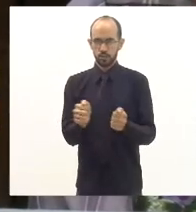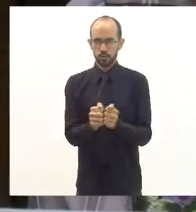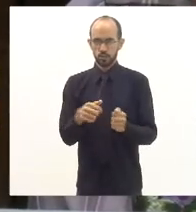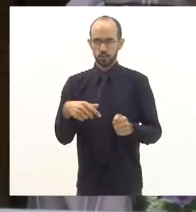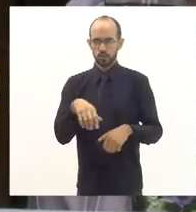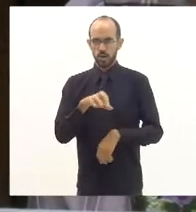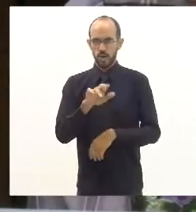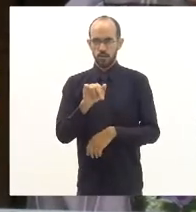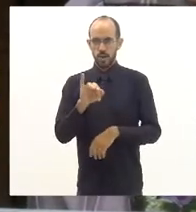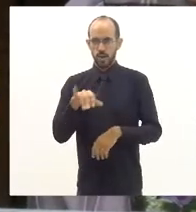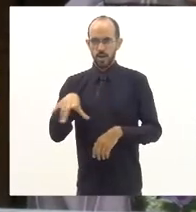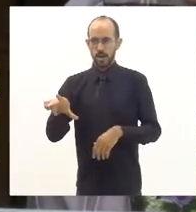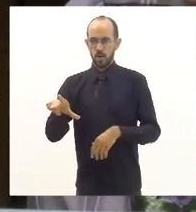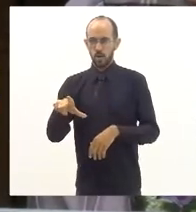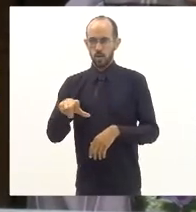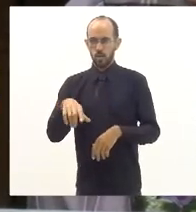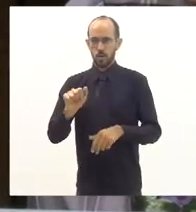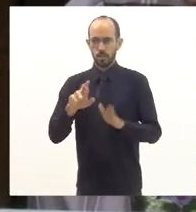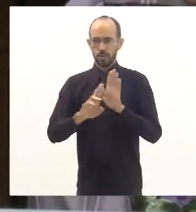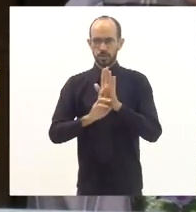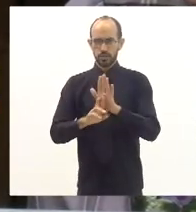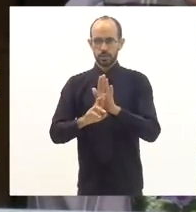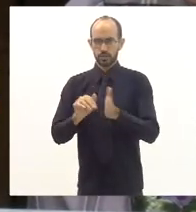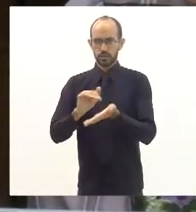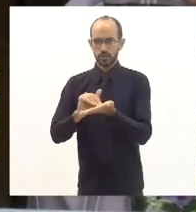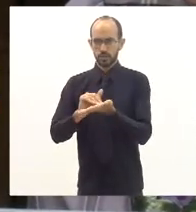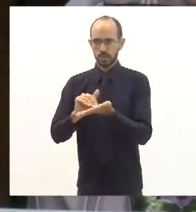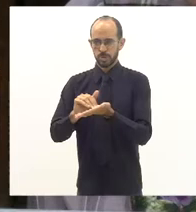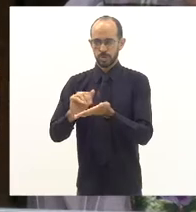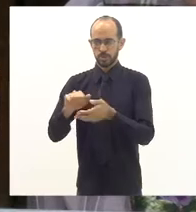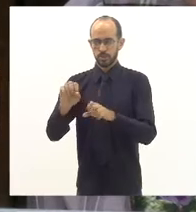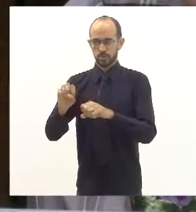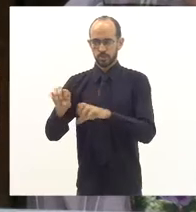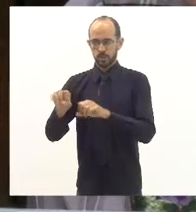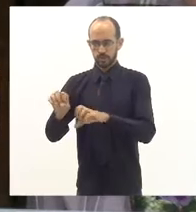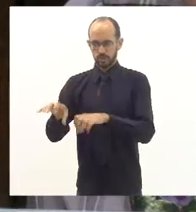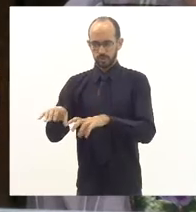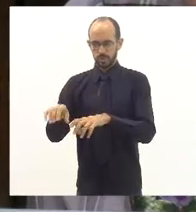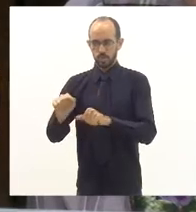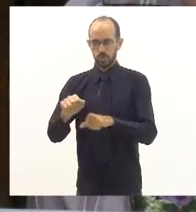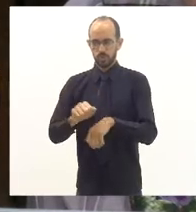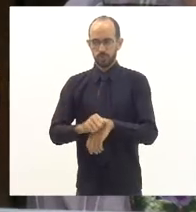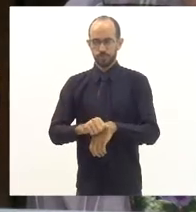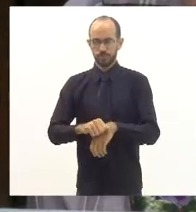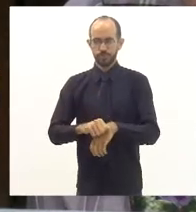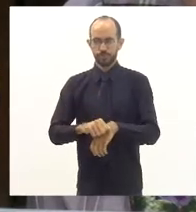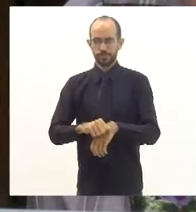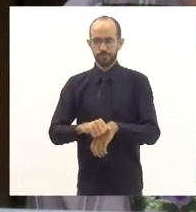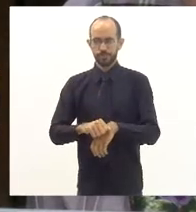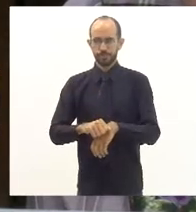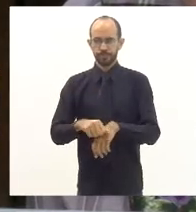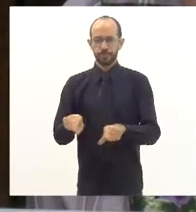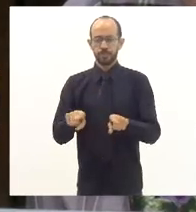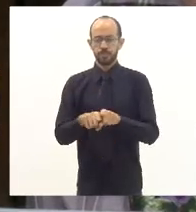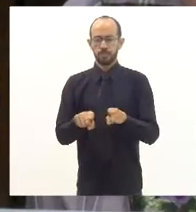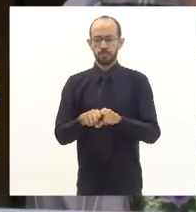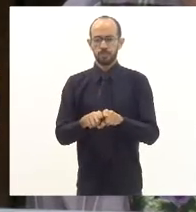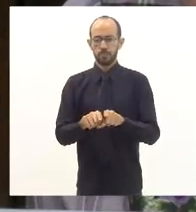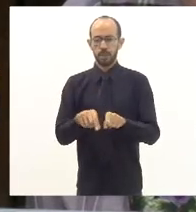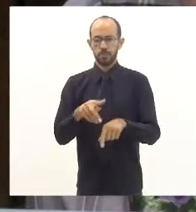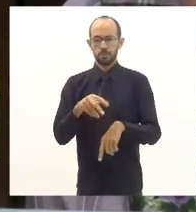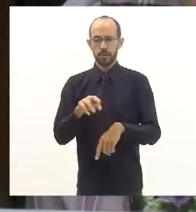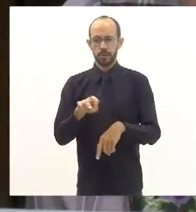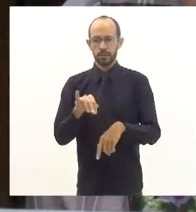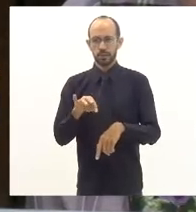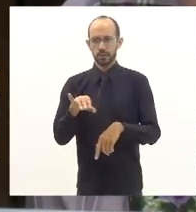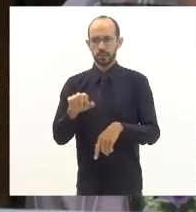Chaves, da Secretaria de Educação, representando a educação no Conselho Estadual LGBT. Nós temos aqui também Patrícia